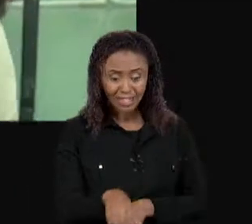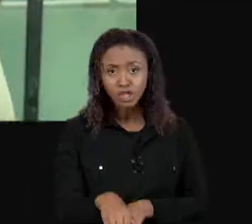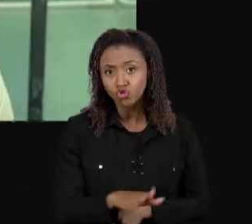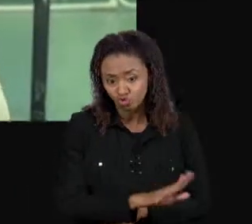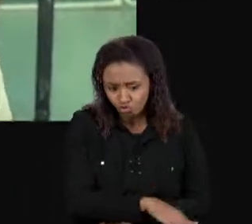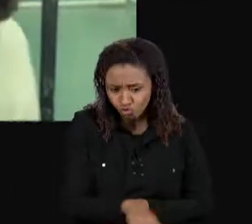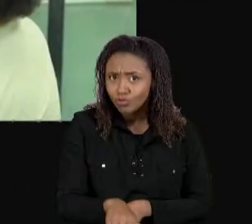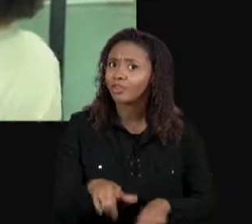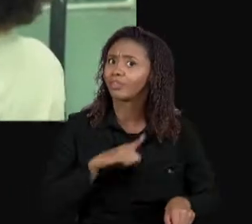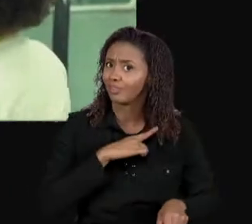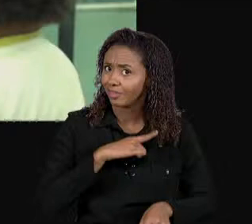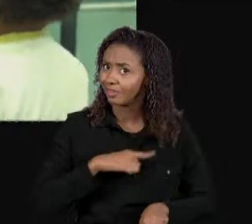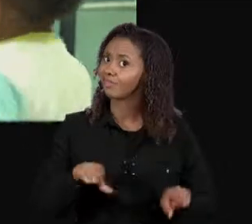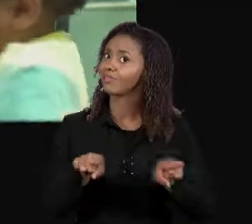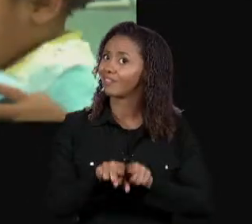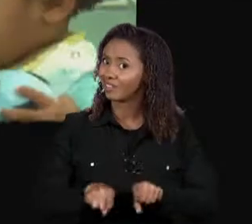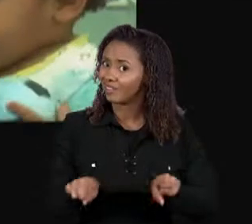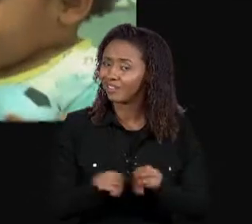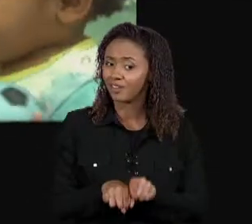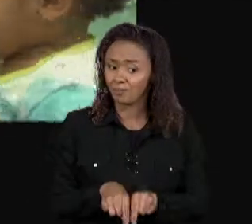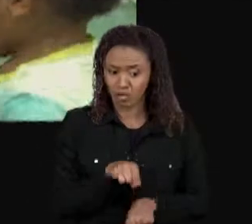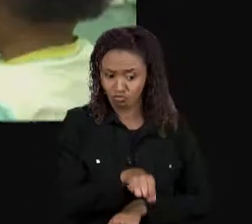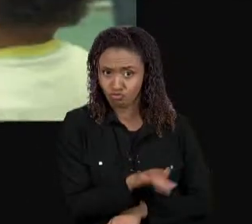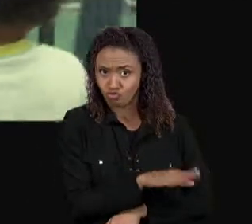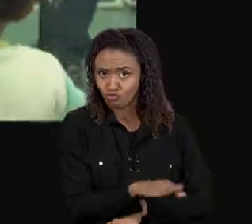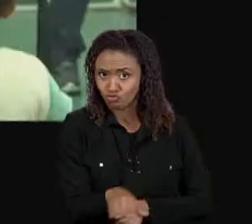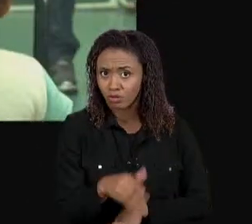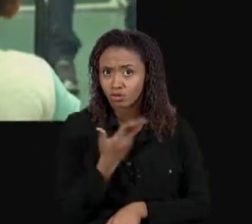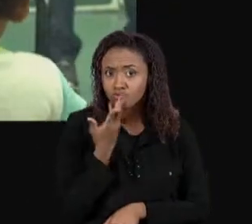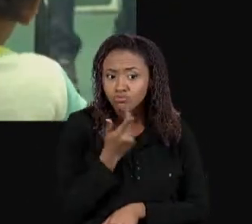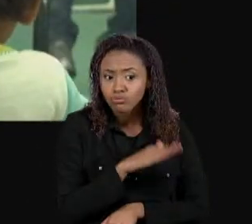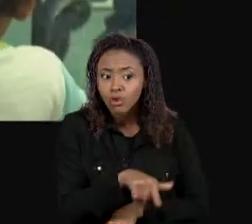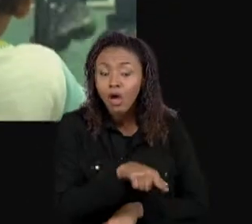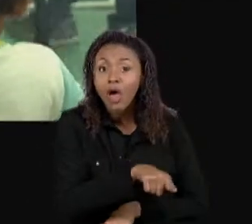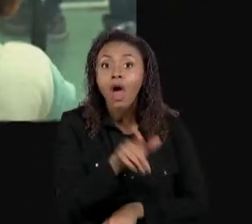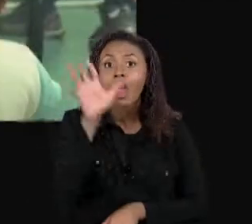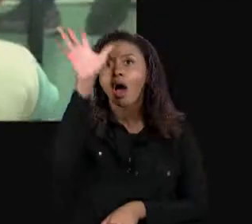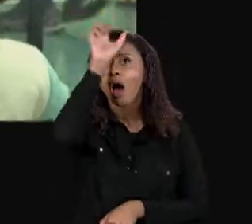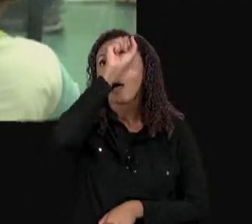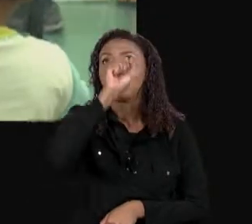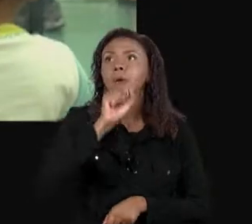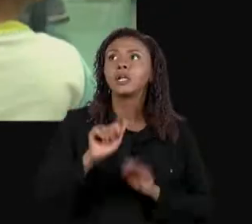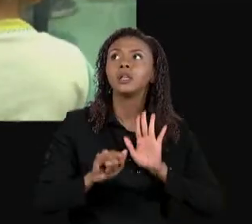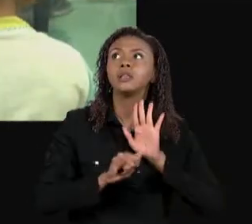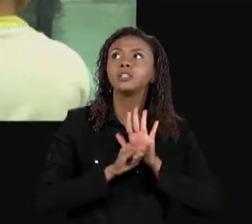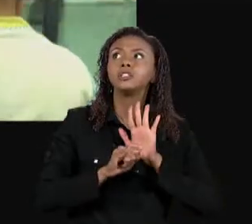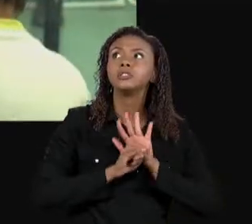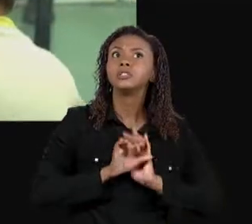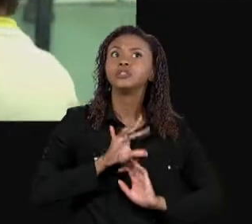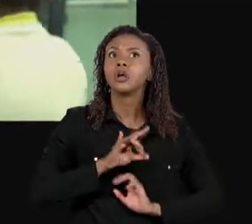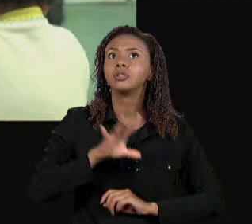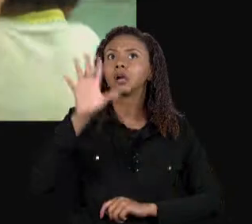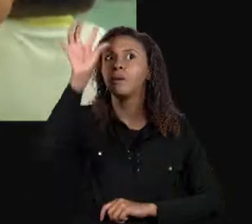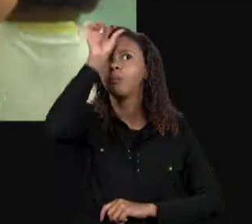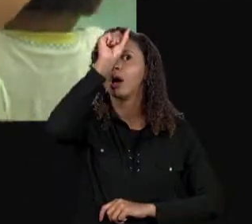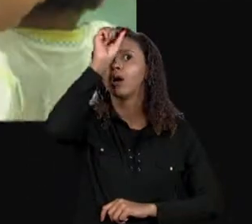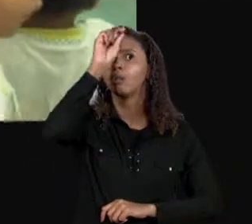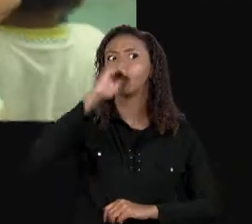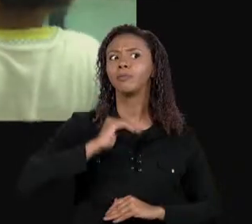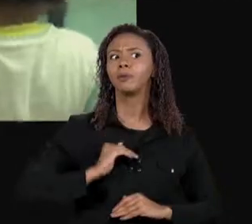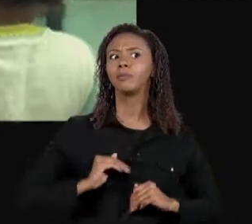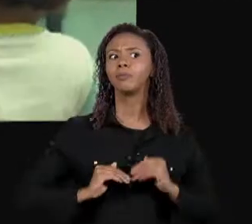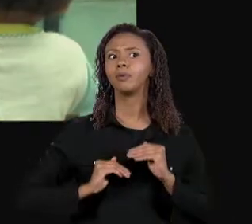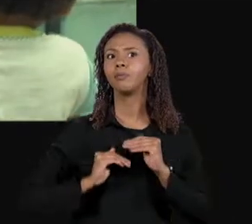pequenininha. A criança muito pequena, ela está aprendendo a construir uma identidade de si, né? Ela